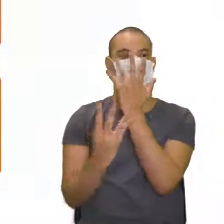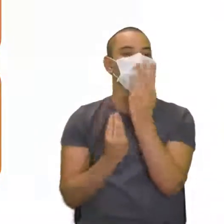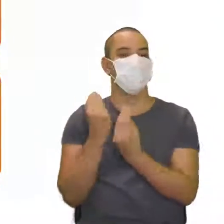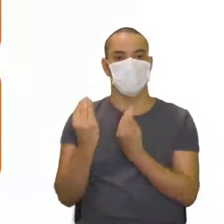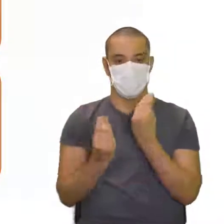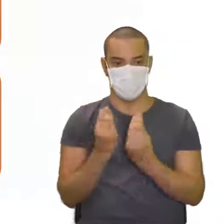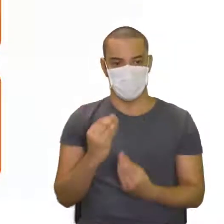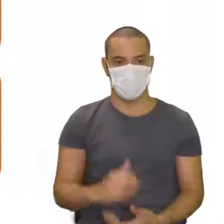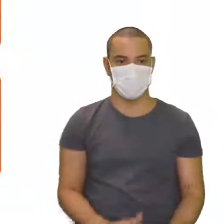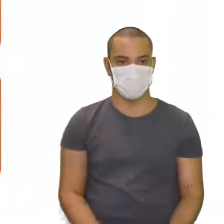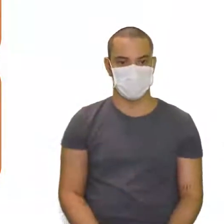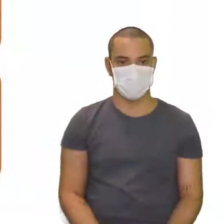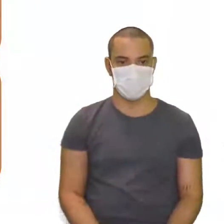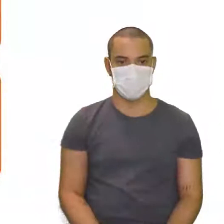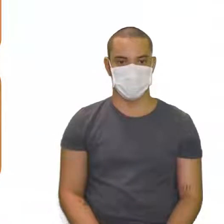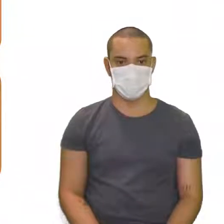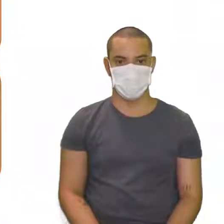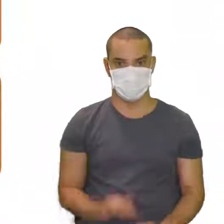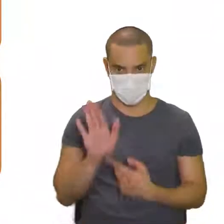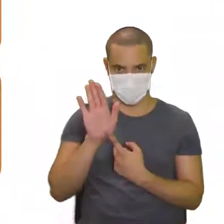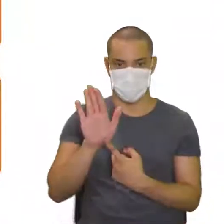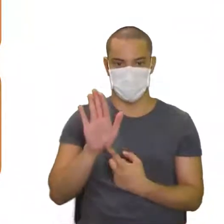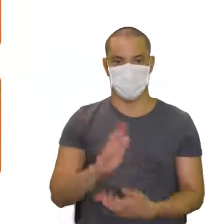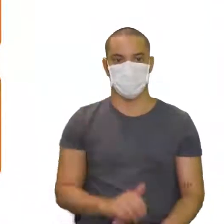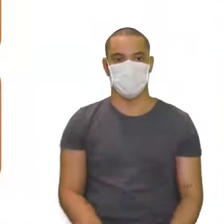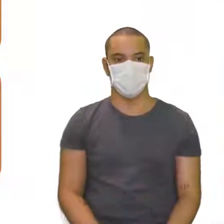verem. Olha só, tá aqui, ó.